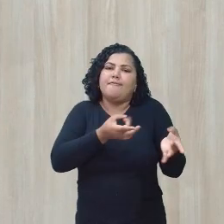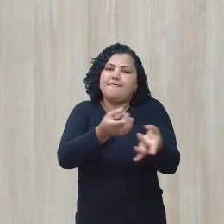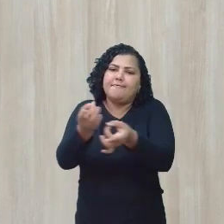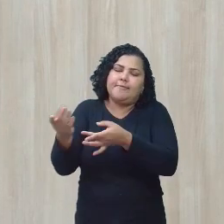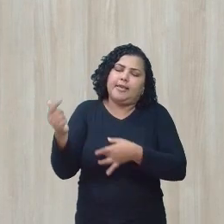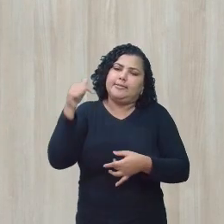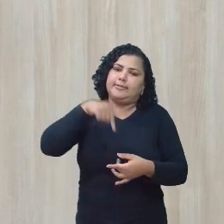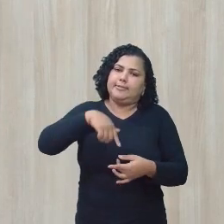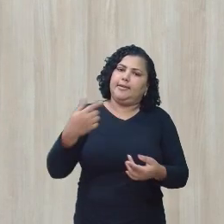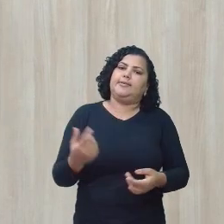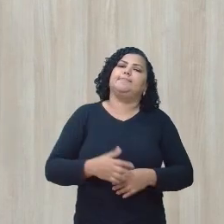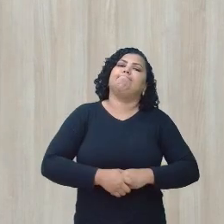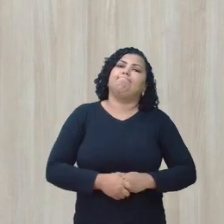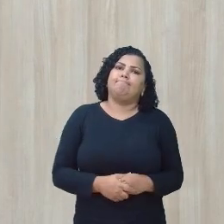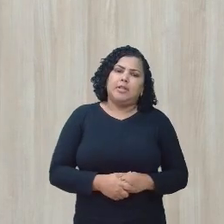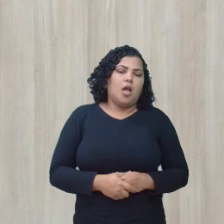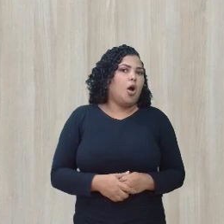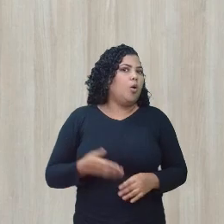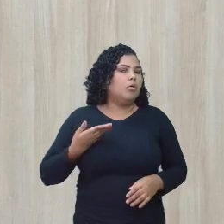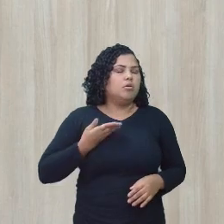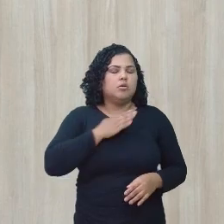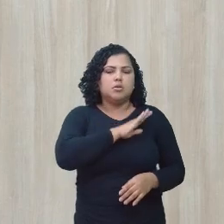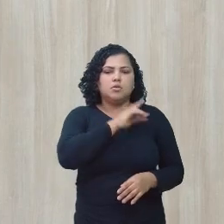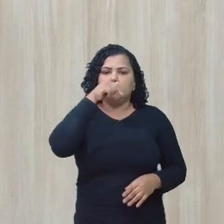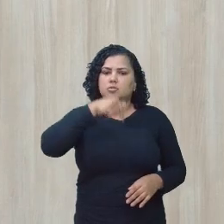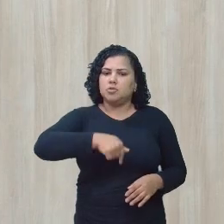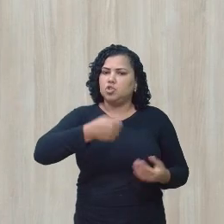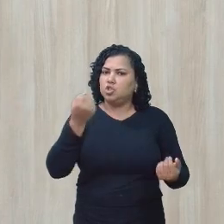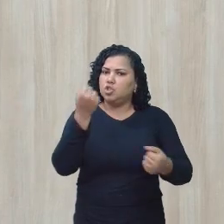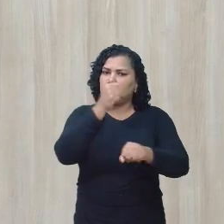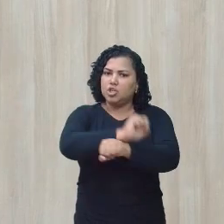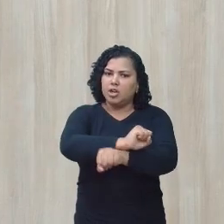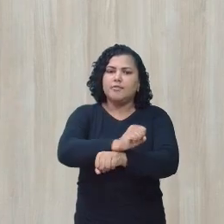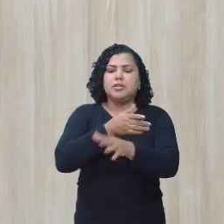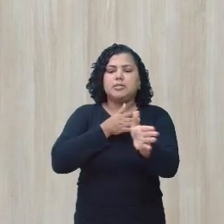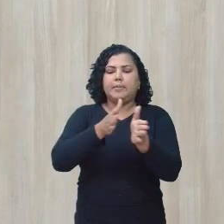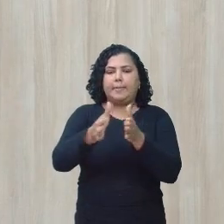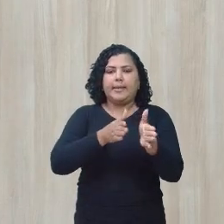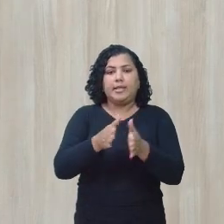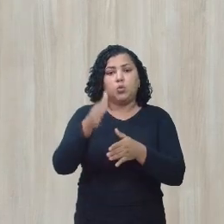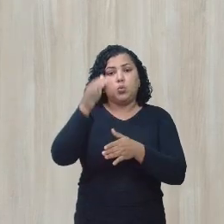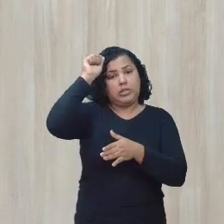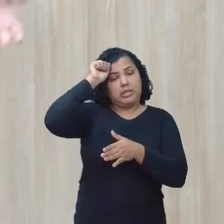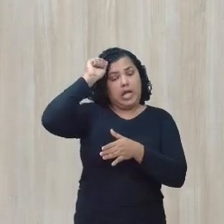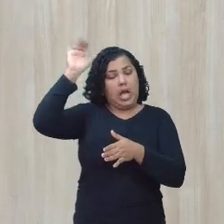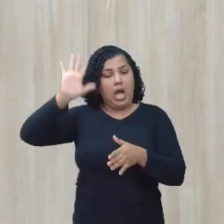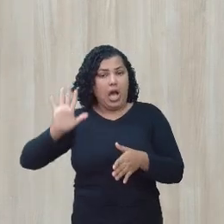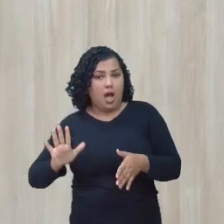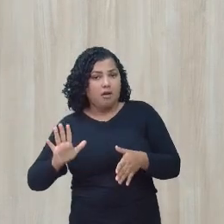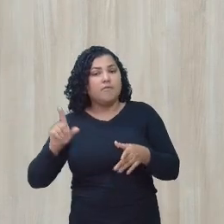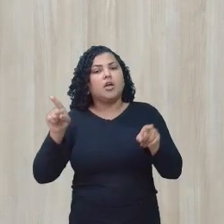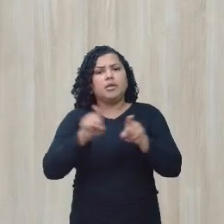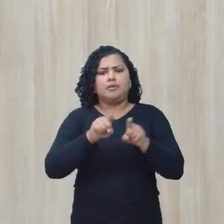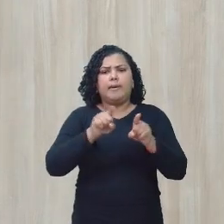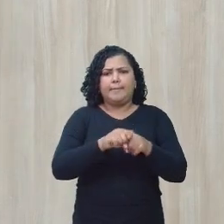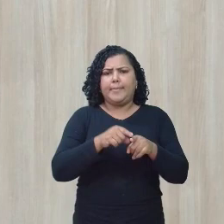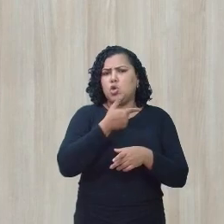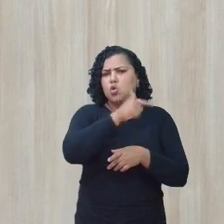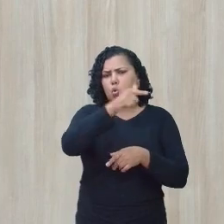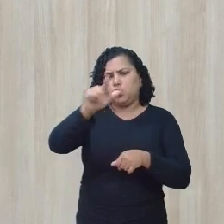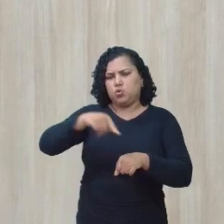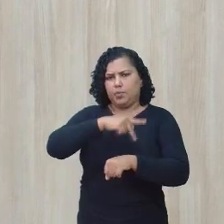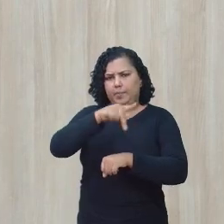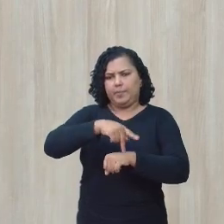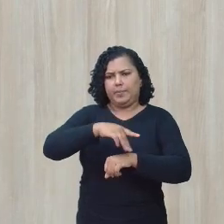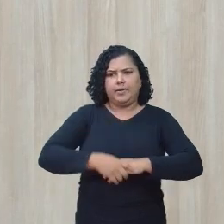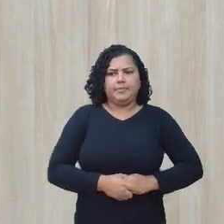o que mostra essa grande tragédia que foi a escravidão, né, nesse período para o continente africano, né, e para a história, né, mundial.